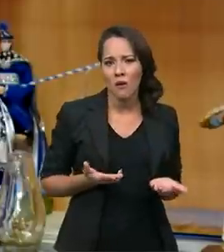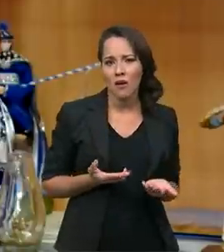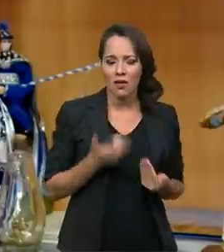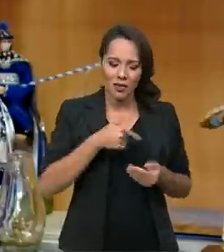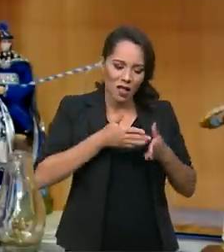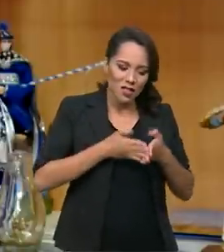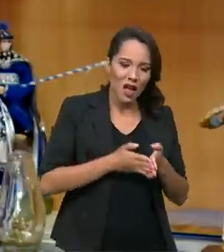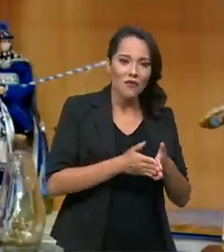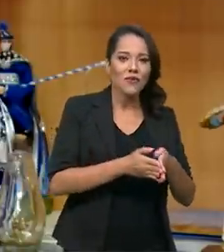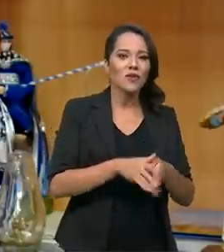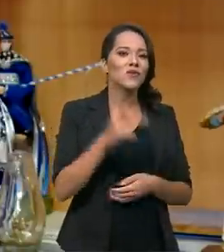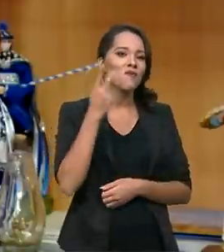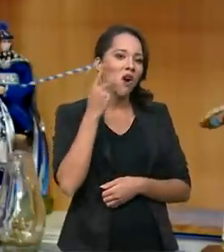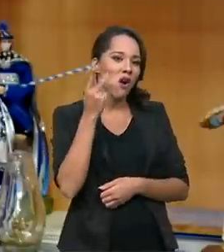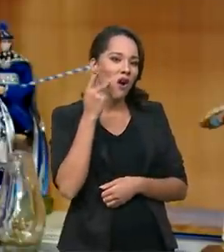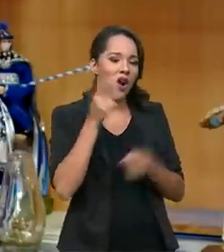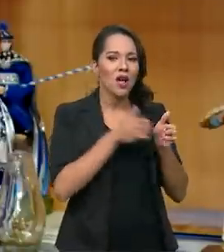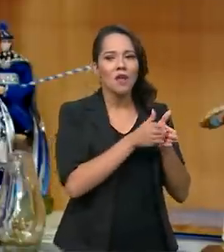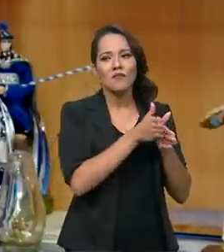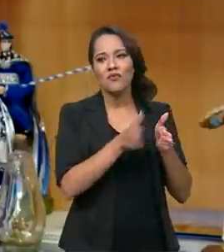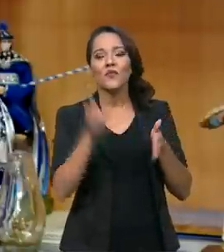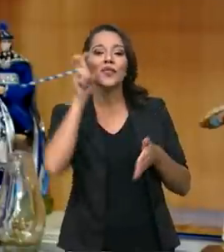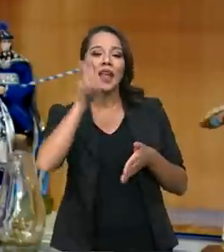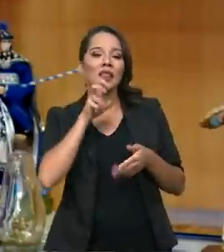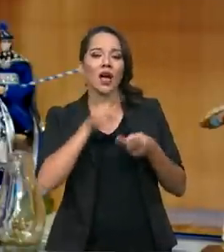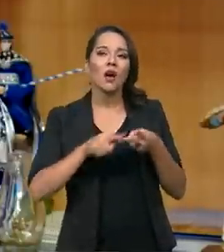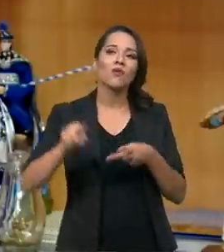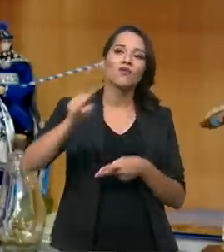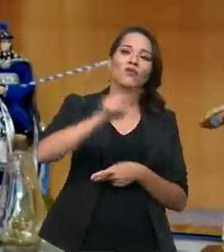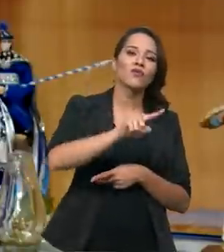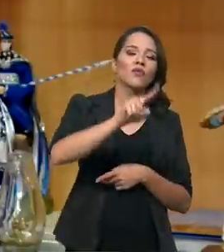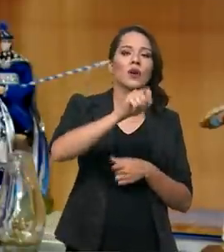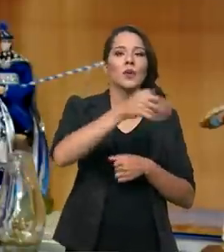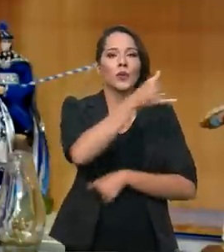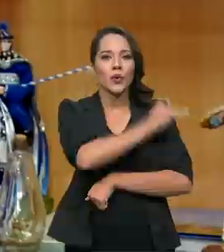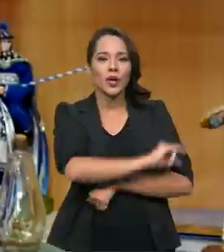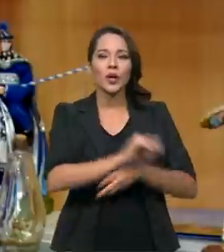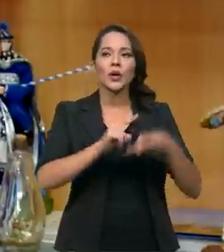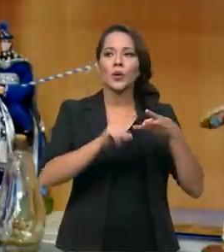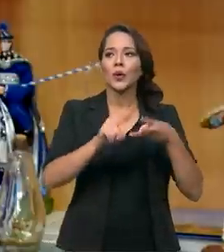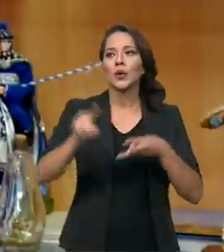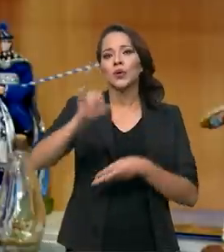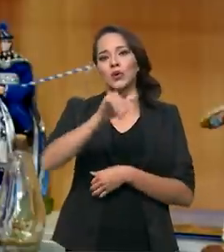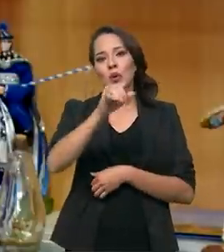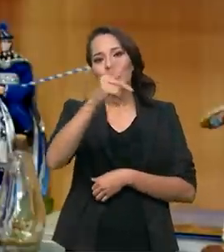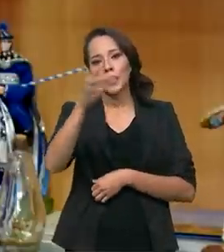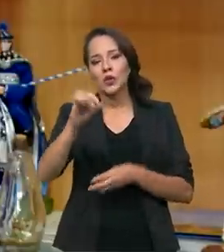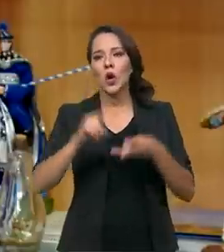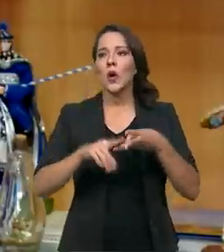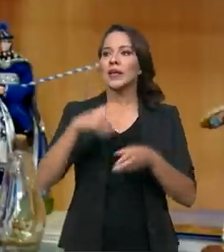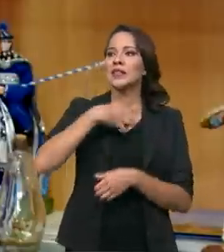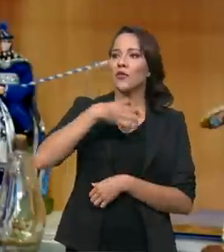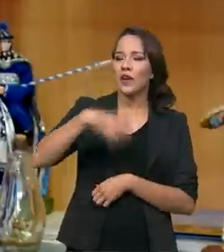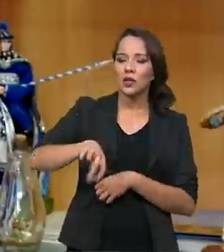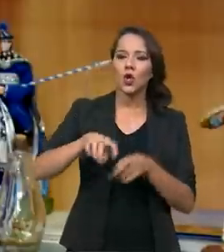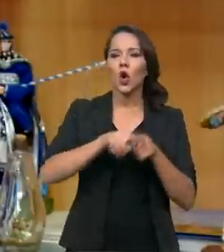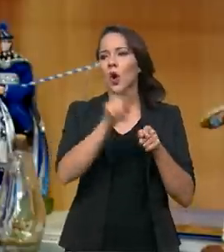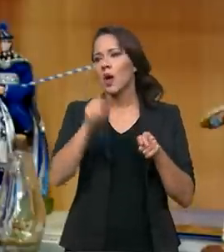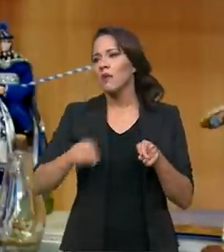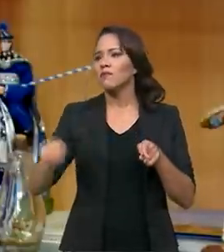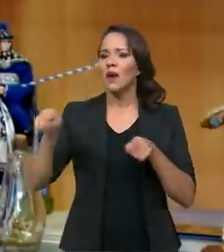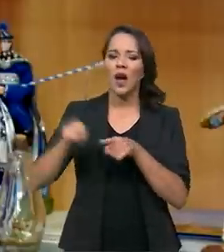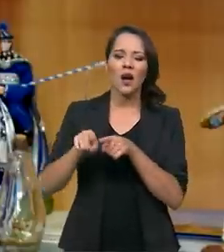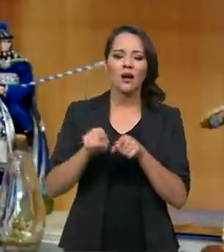tem um navio que sai de Fortaleza vai até natal depois vai Fernando Noronha salva João Pessoa Recife Salvador é para em